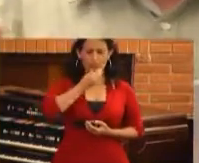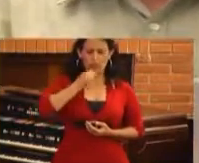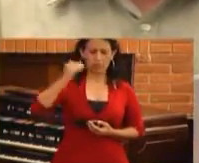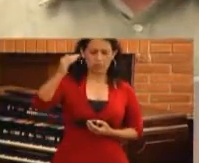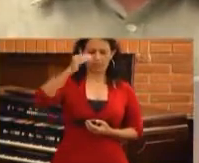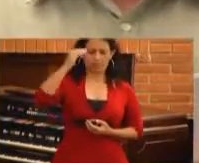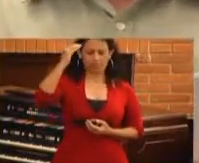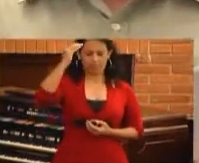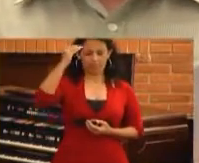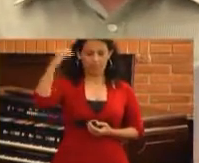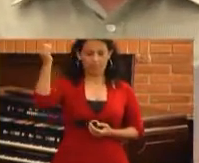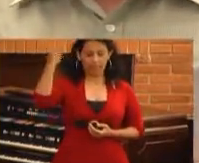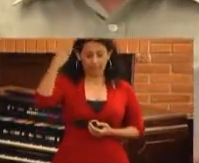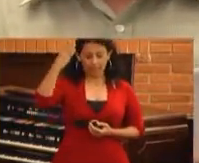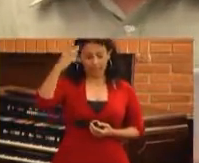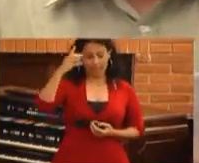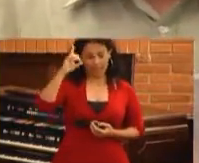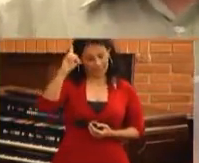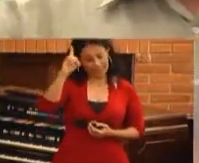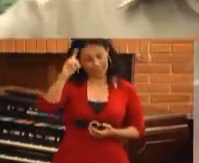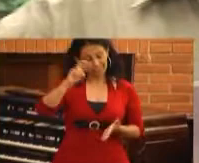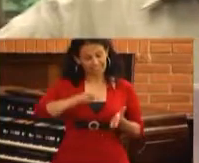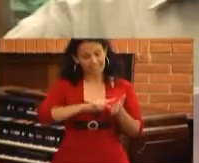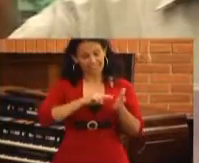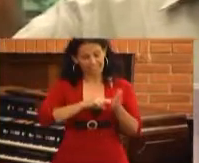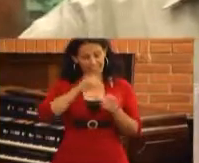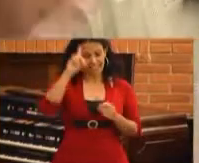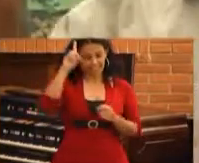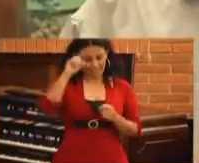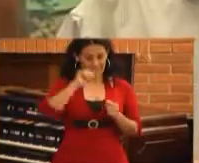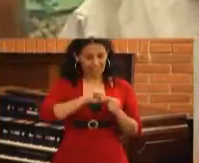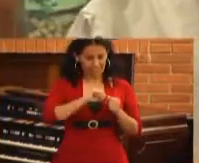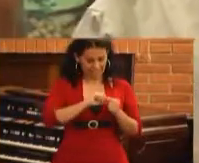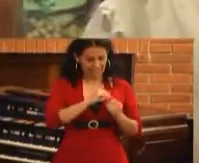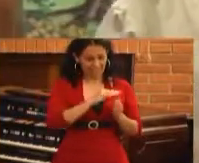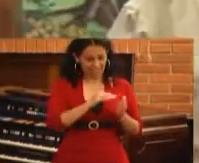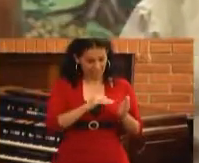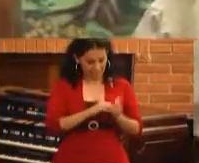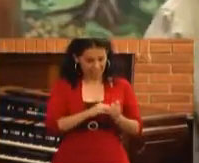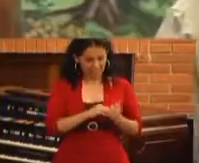Então, daí, toda a turma